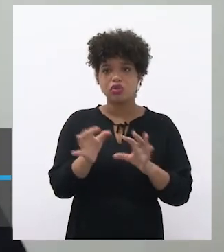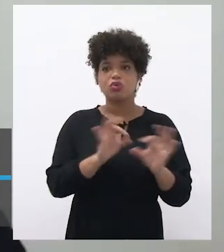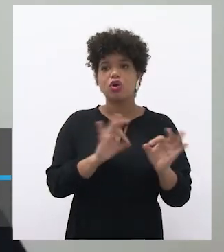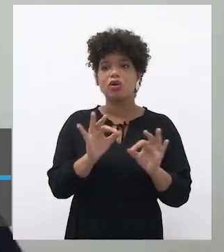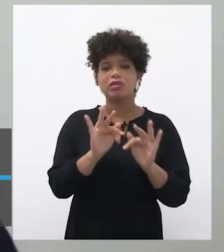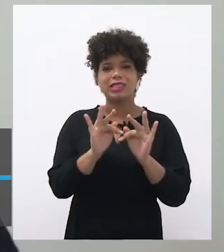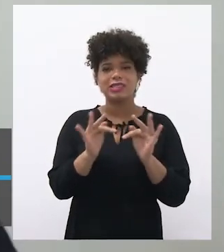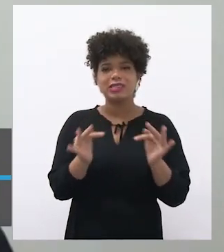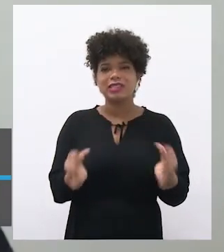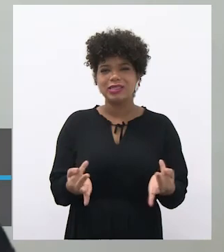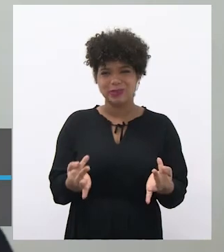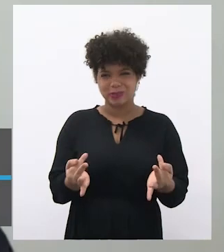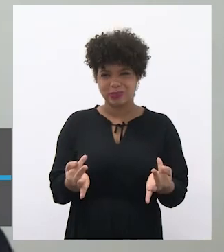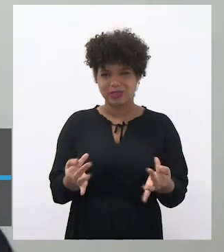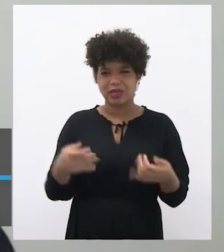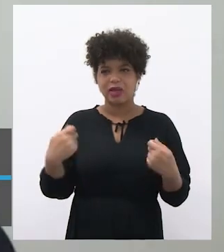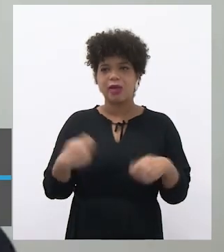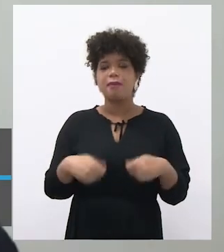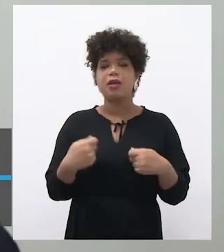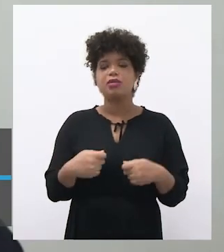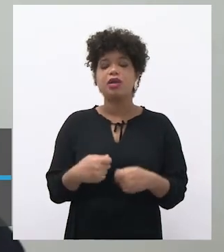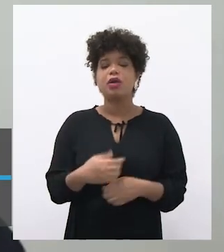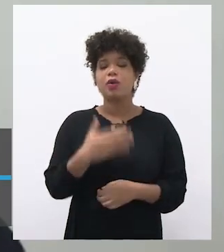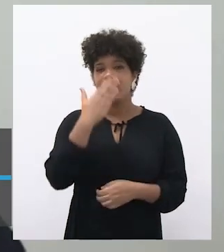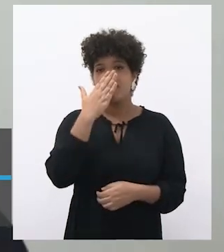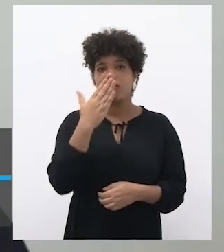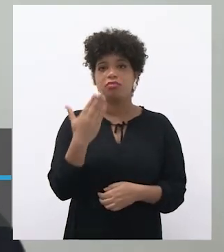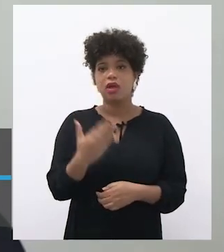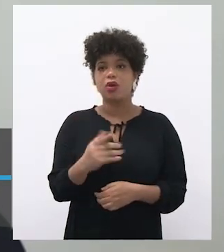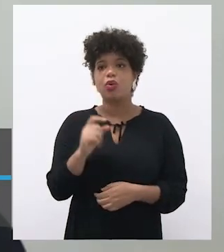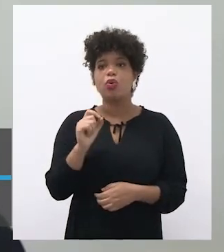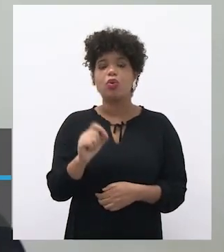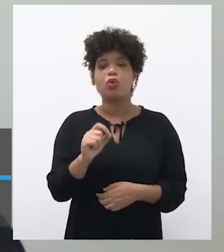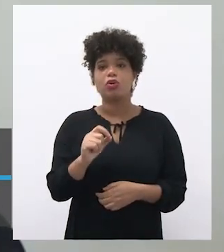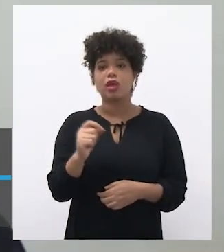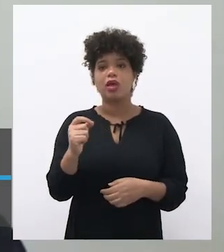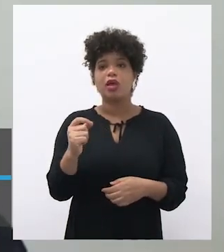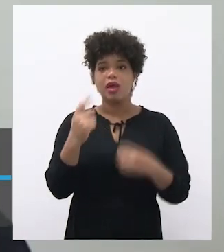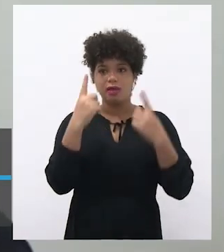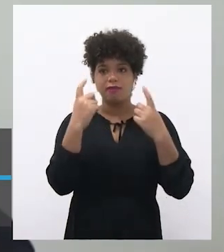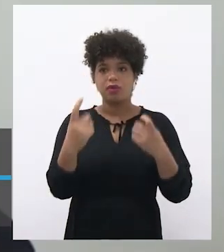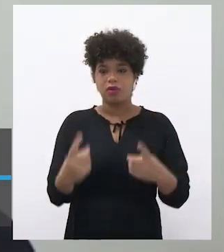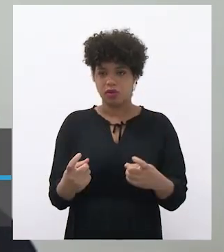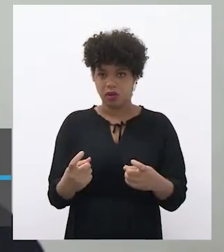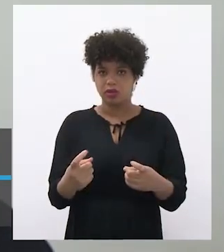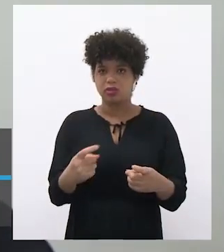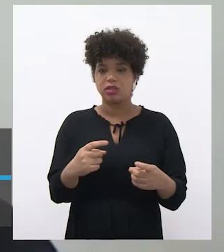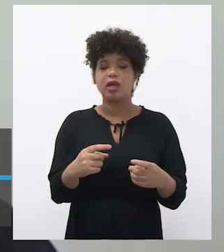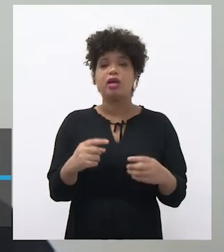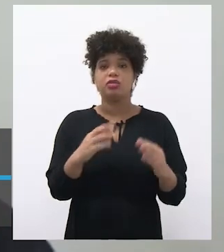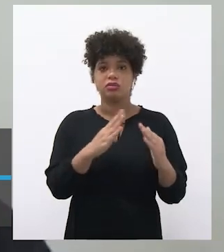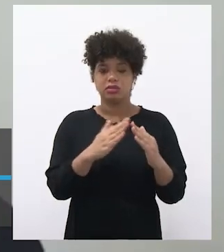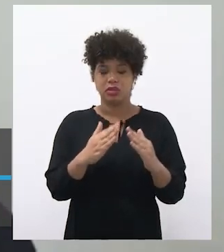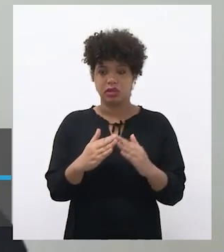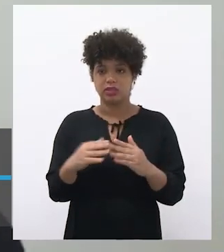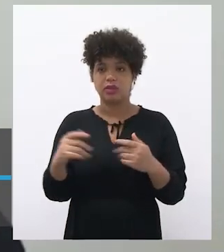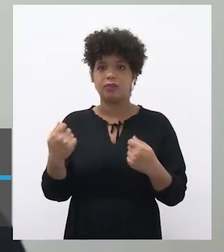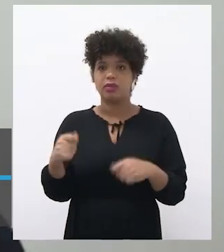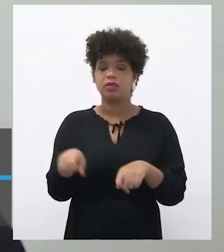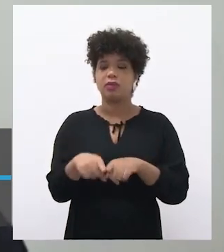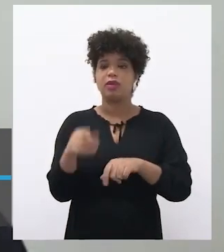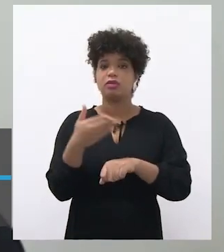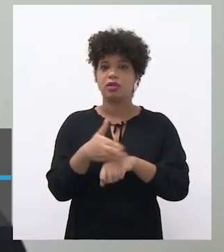de tentativas de responsabilização do seu ex-companheiro, do seu ex-companheiro que teria